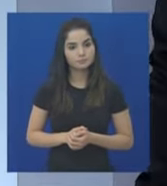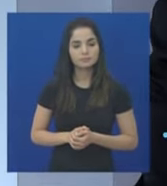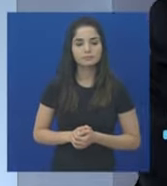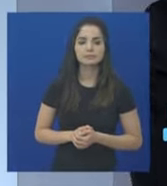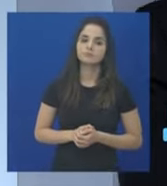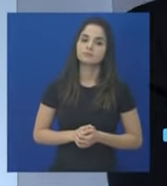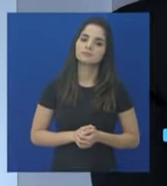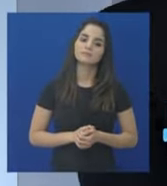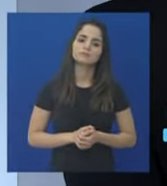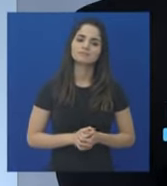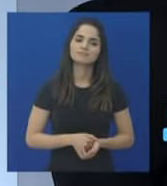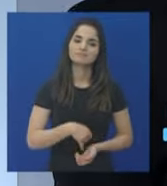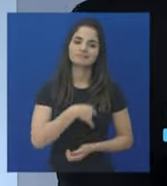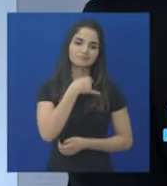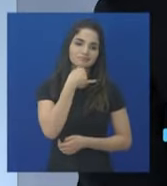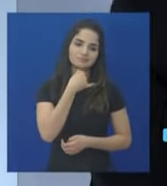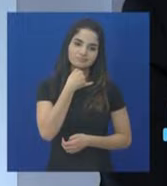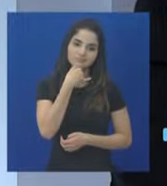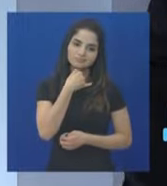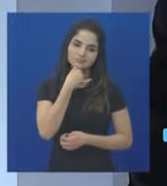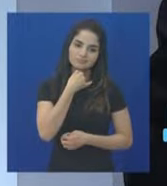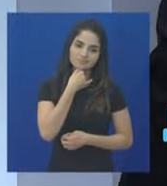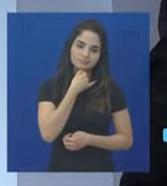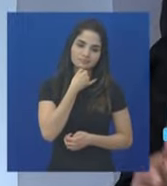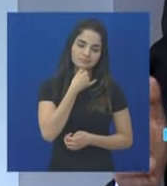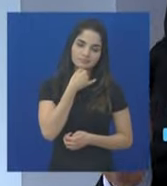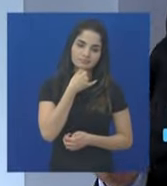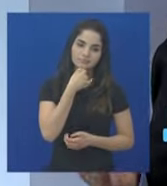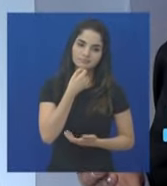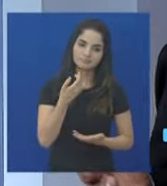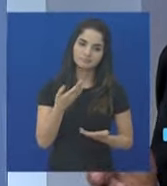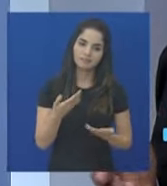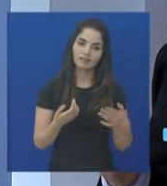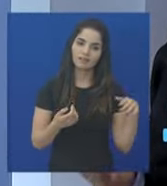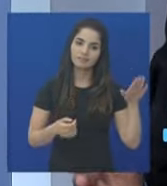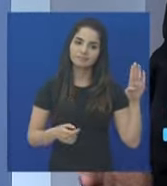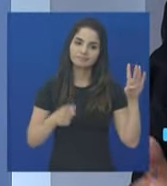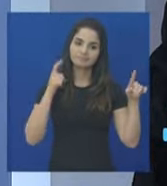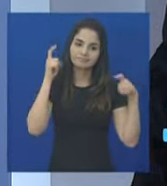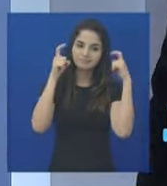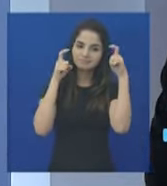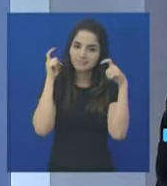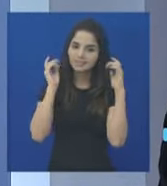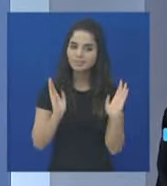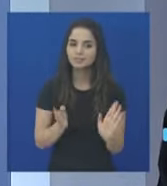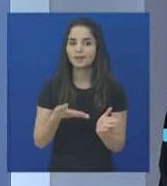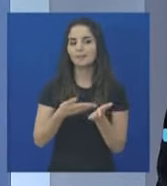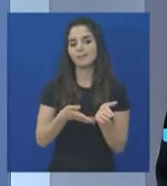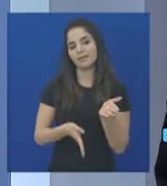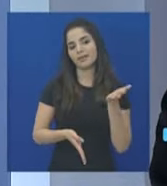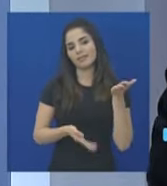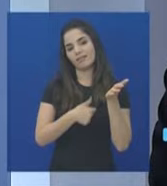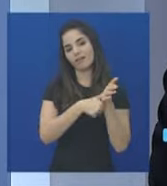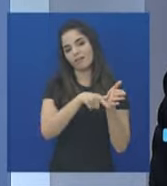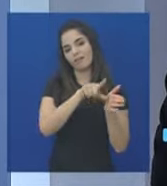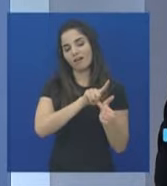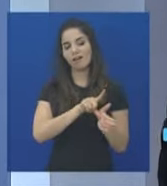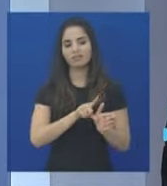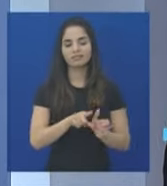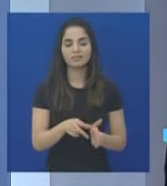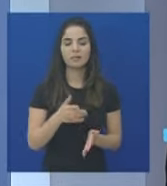É com muita tristeza que o candidato desesperado, que já perdeu a eleição, parte para questões